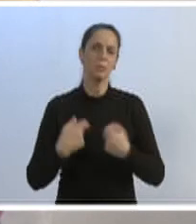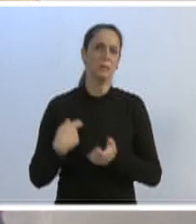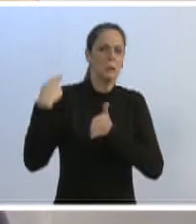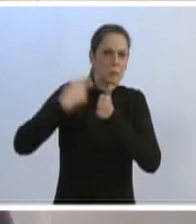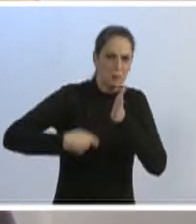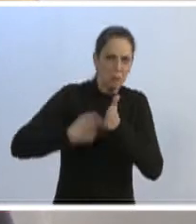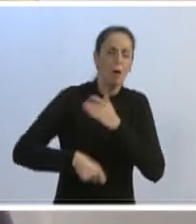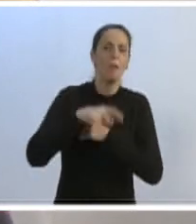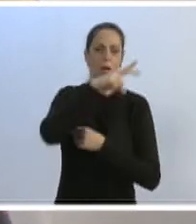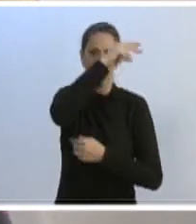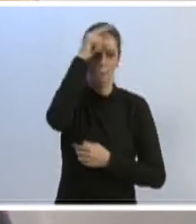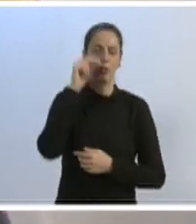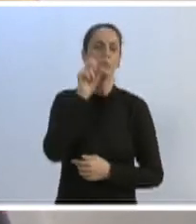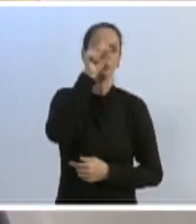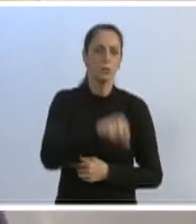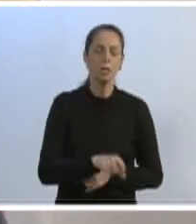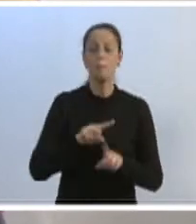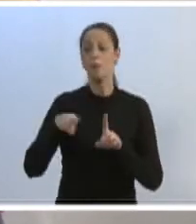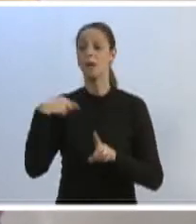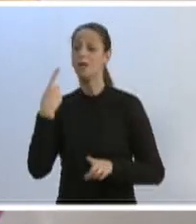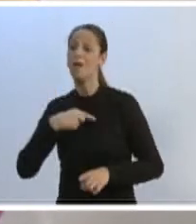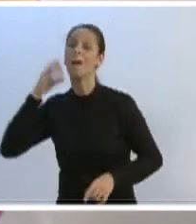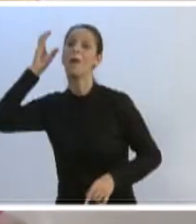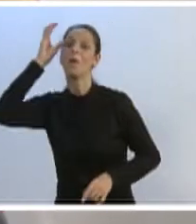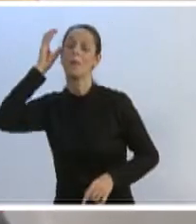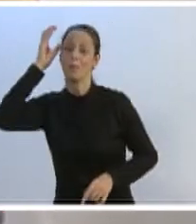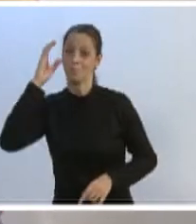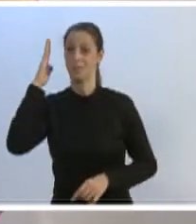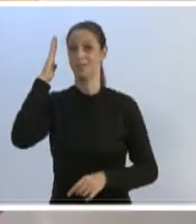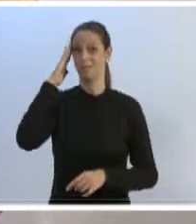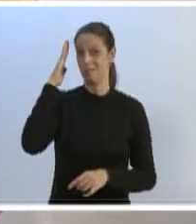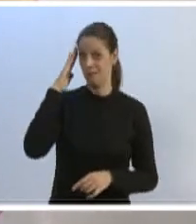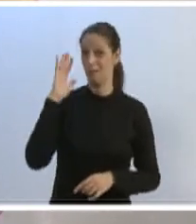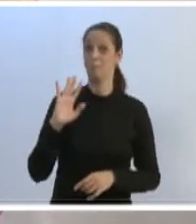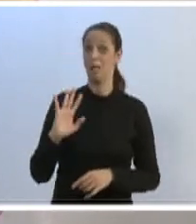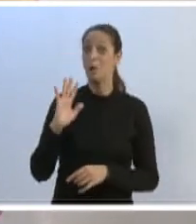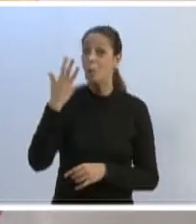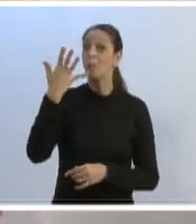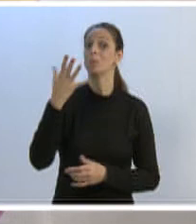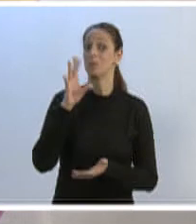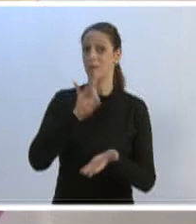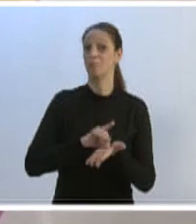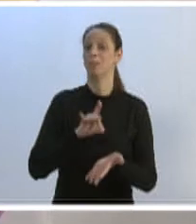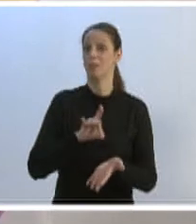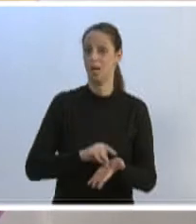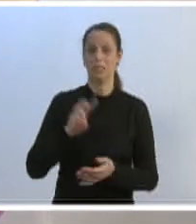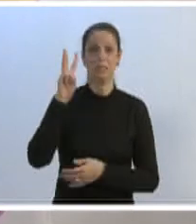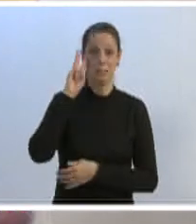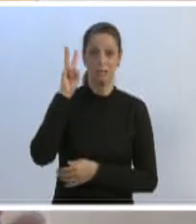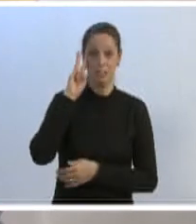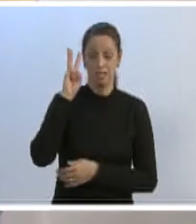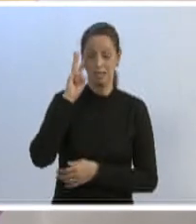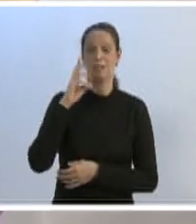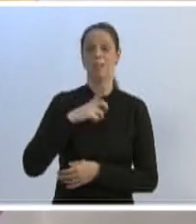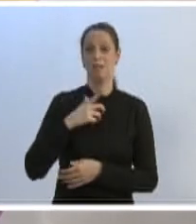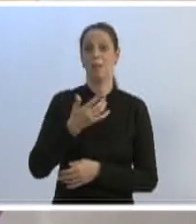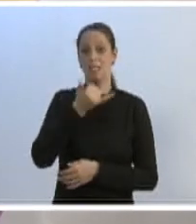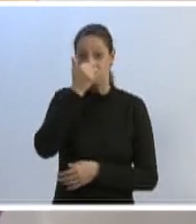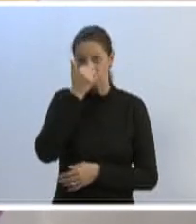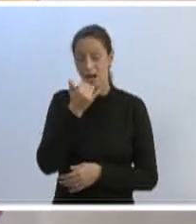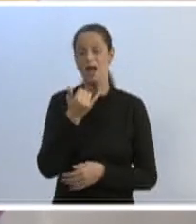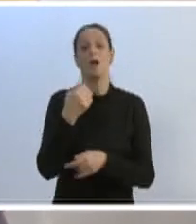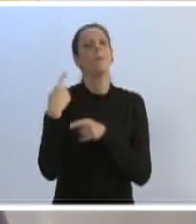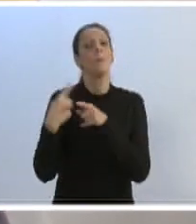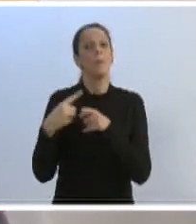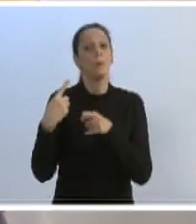pouquinho dessa consciência, porque se também tivemos um pouco de dificuldade no tráfego, foi em função das obras que estão acontecendo, várias